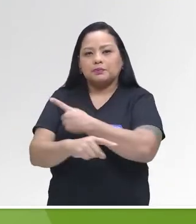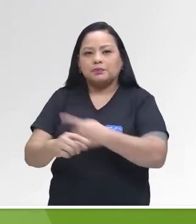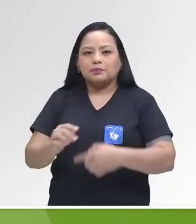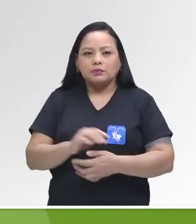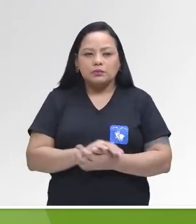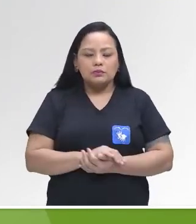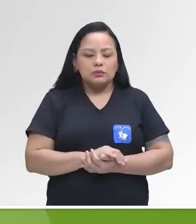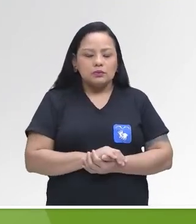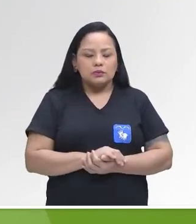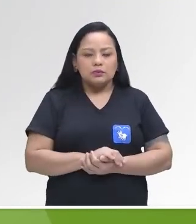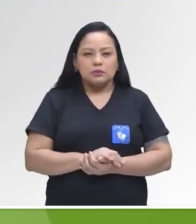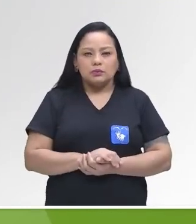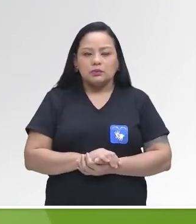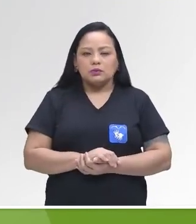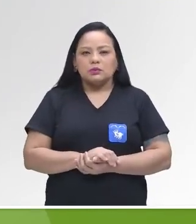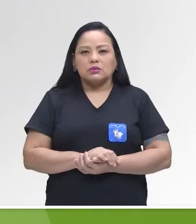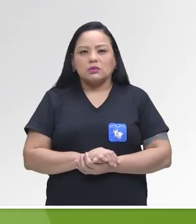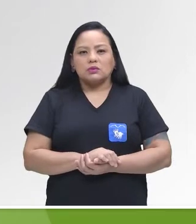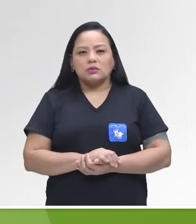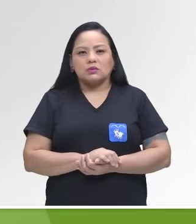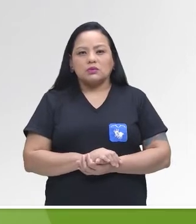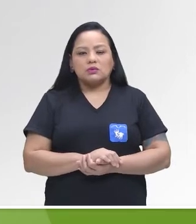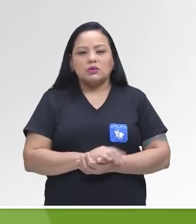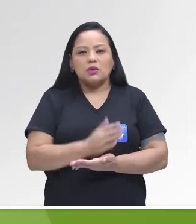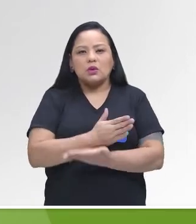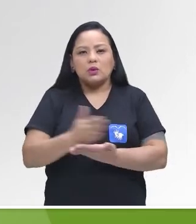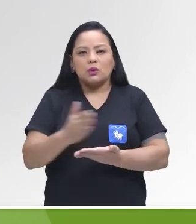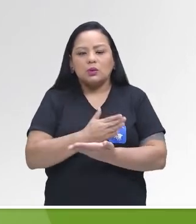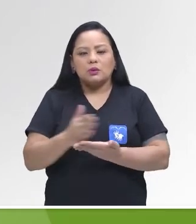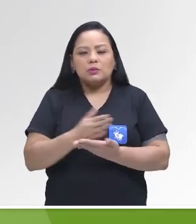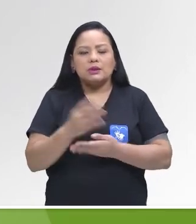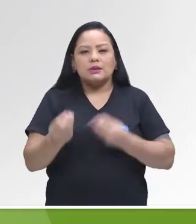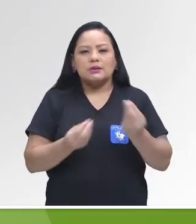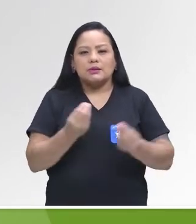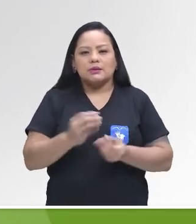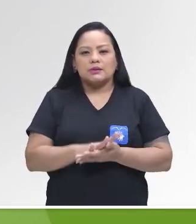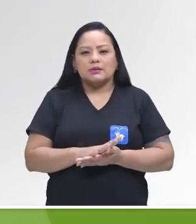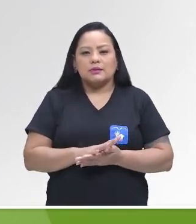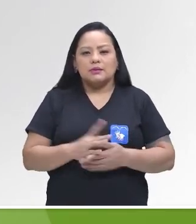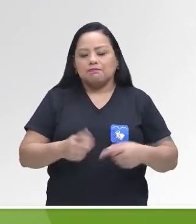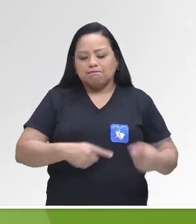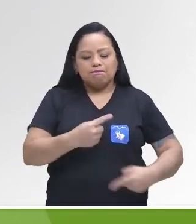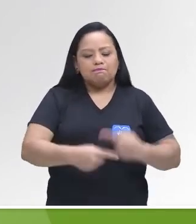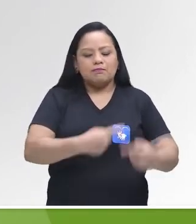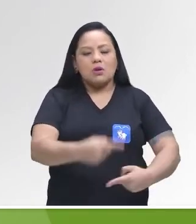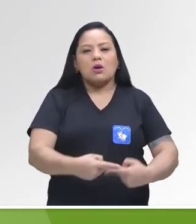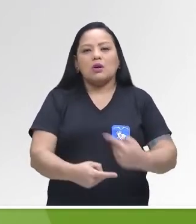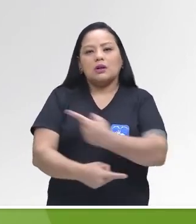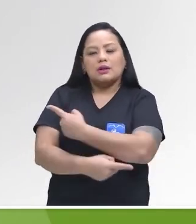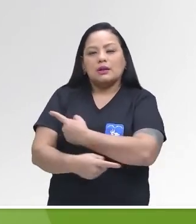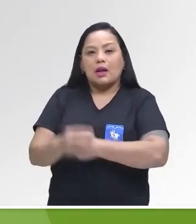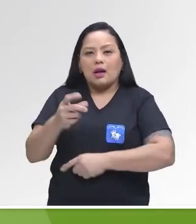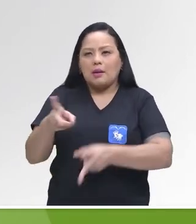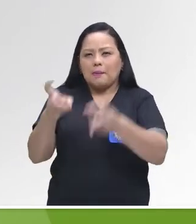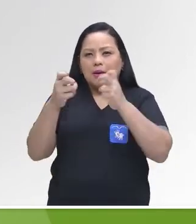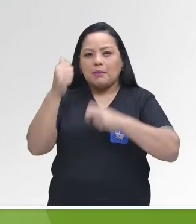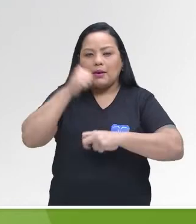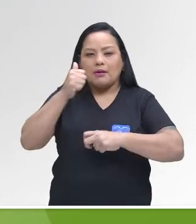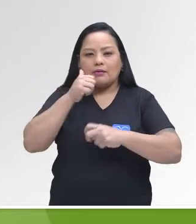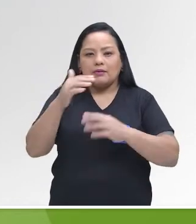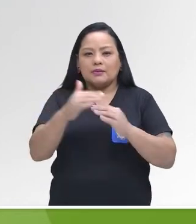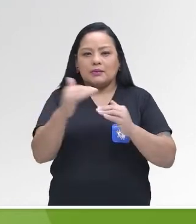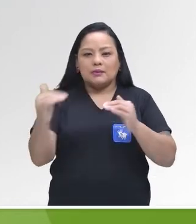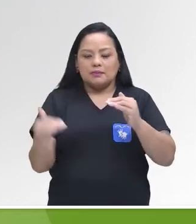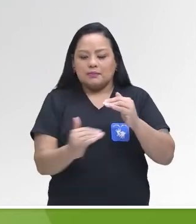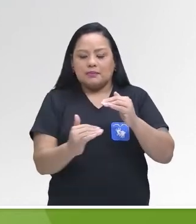Muito bem. A gente vai observar aqui, vamos começar aqui na reprodução, né? Então, a gente vê que a fêmea está embaixo.